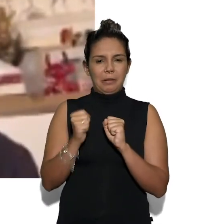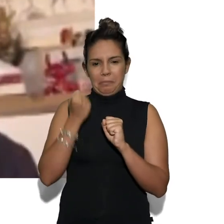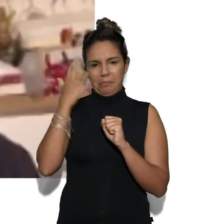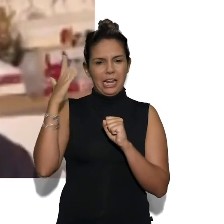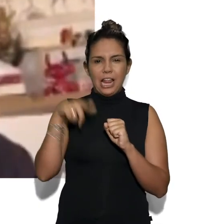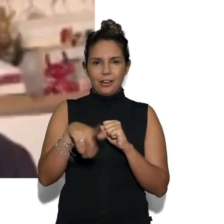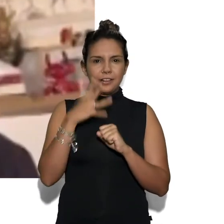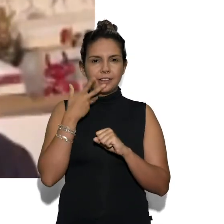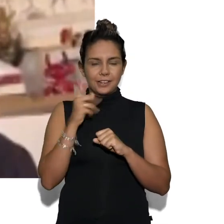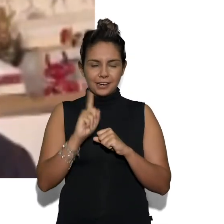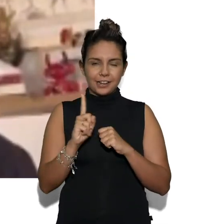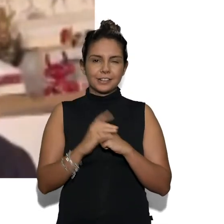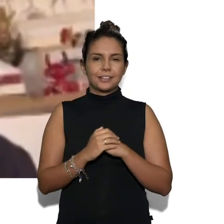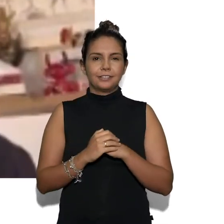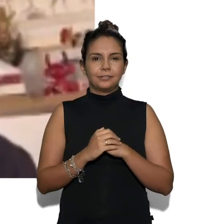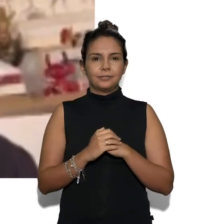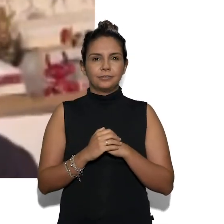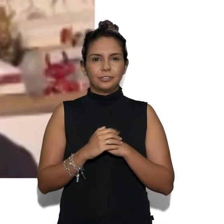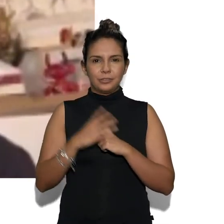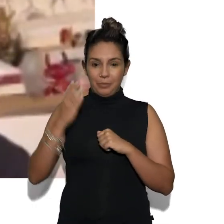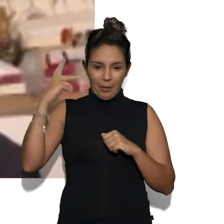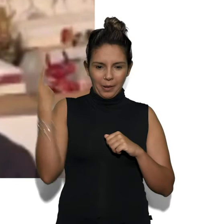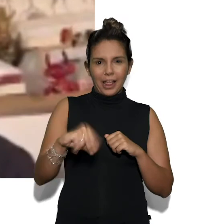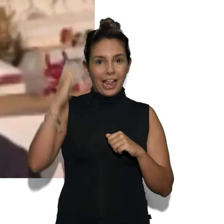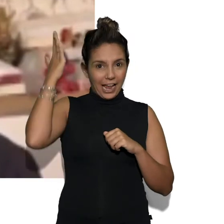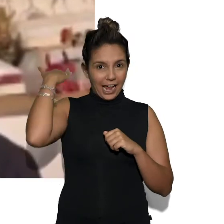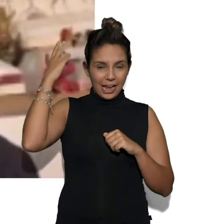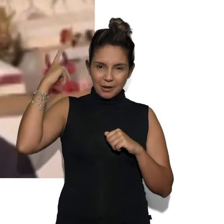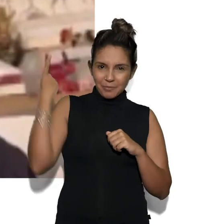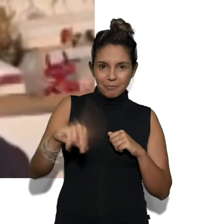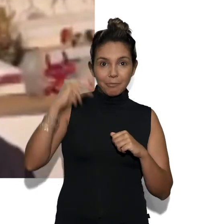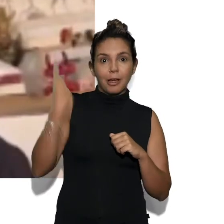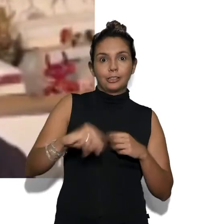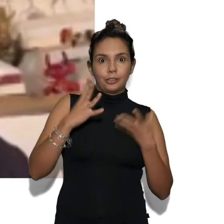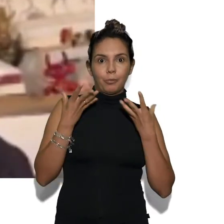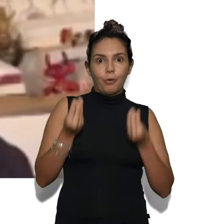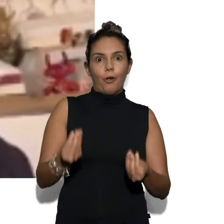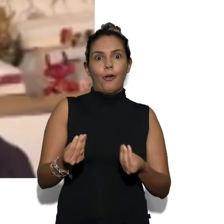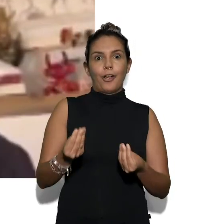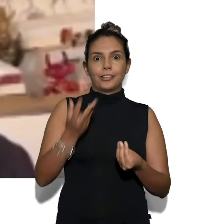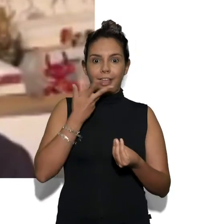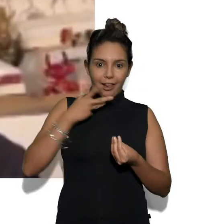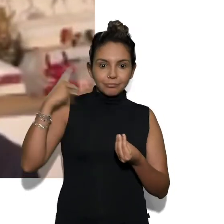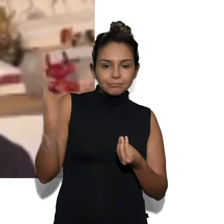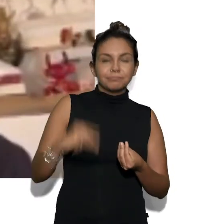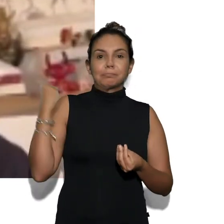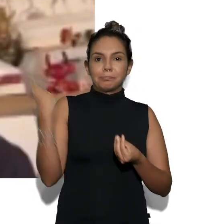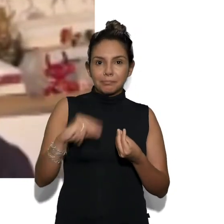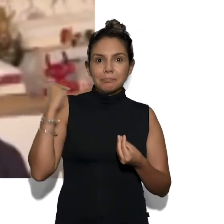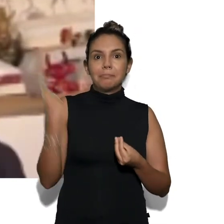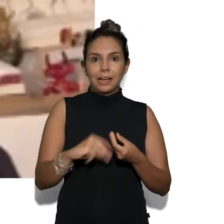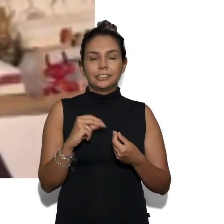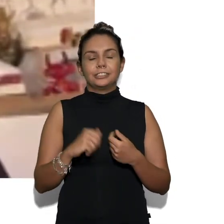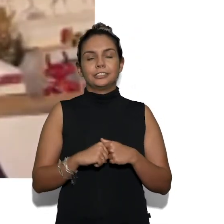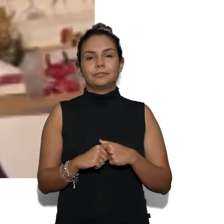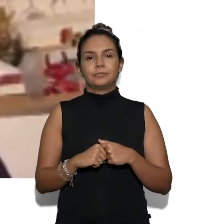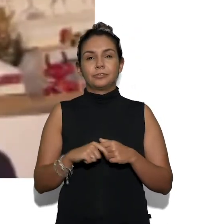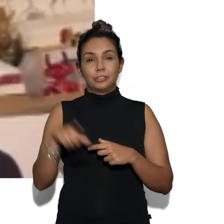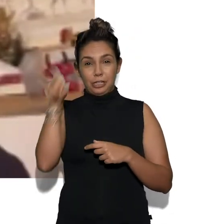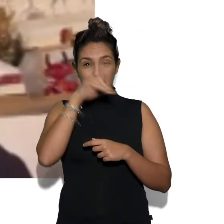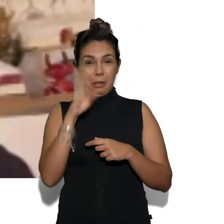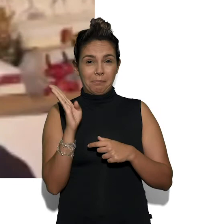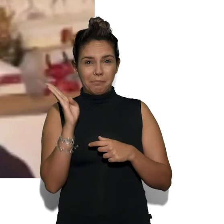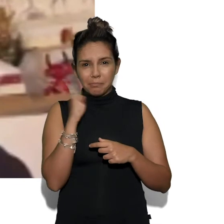brilho. Então batiam-nos muito, batia-se nas crianças, batia-se muito. E essa